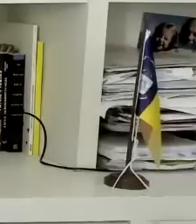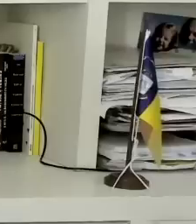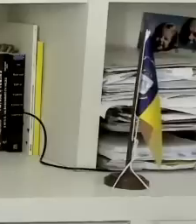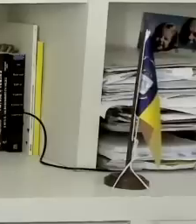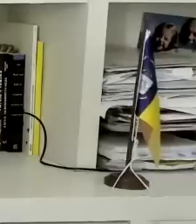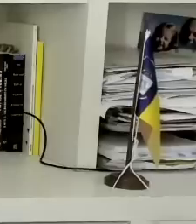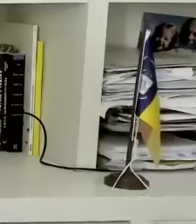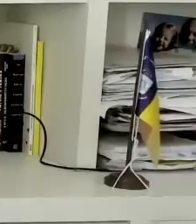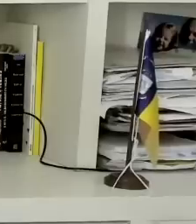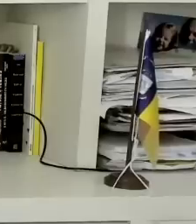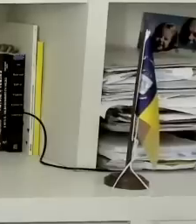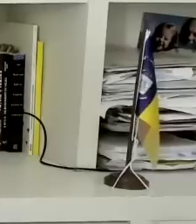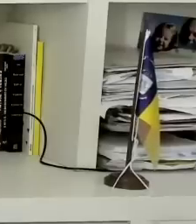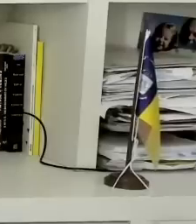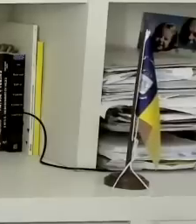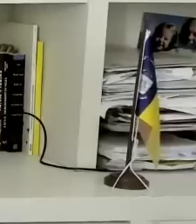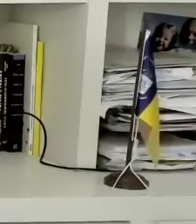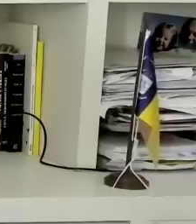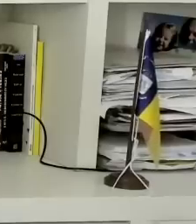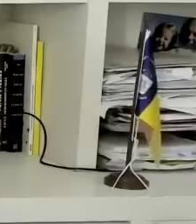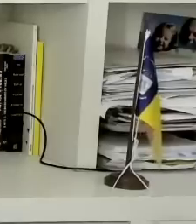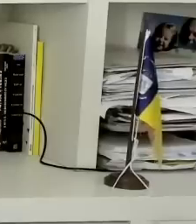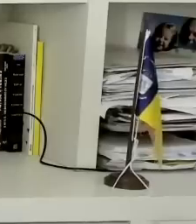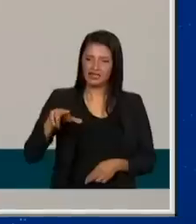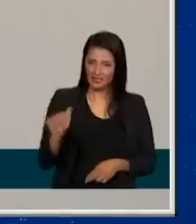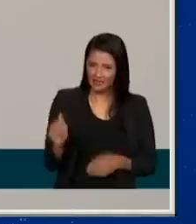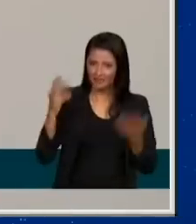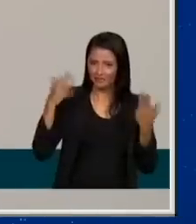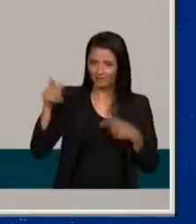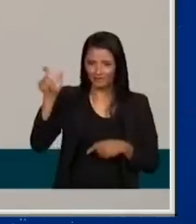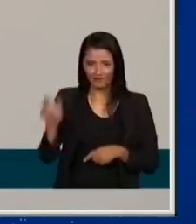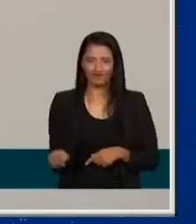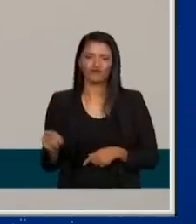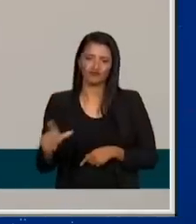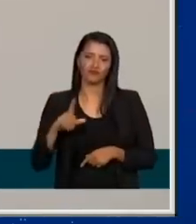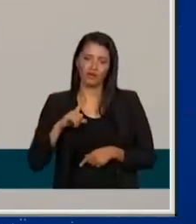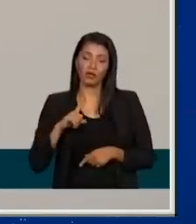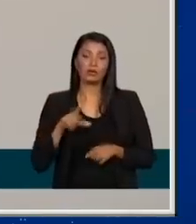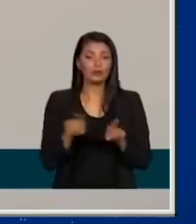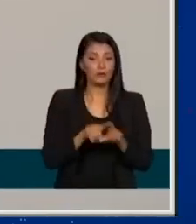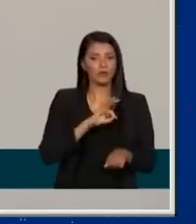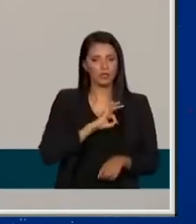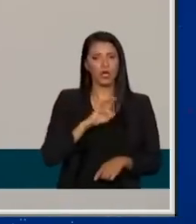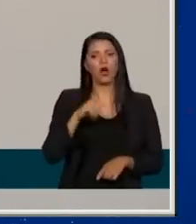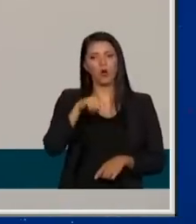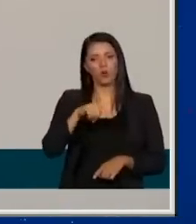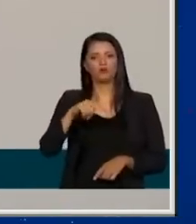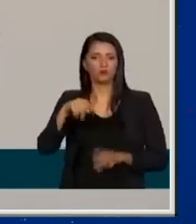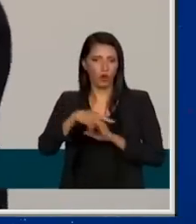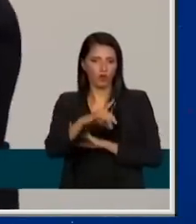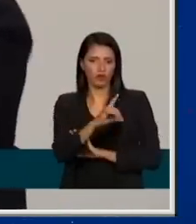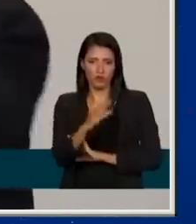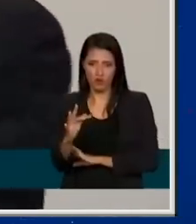de atingir o pé de quem a usa a polícia do Distrito Federal é uma das melhores do Brasil